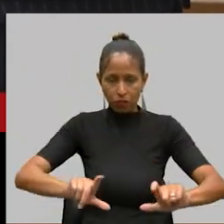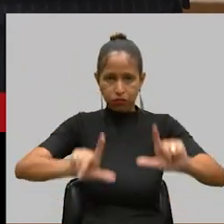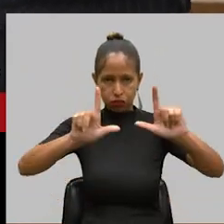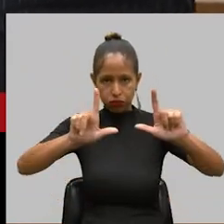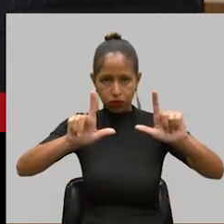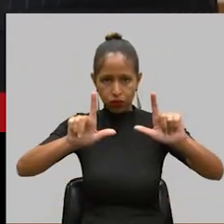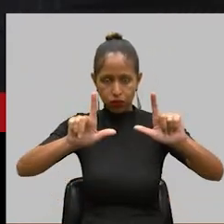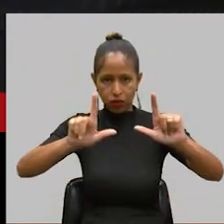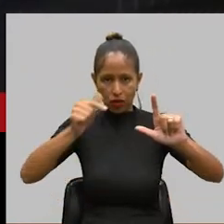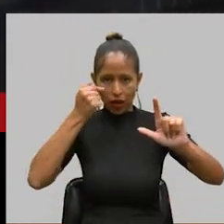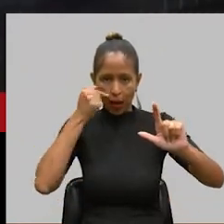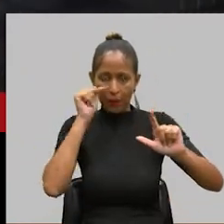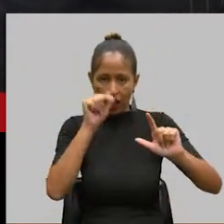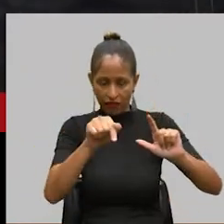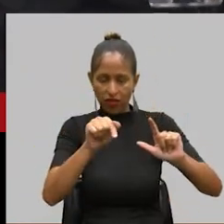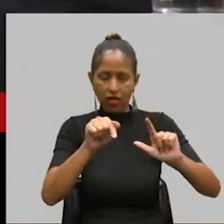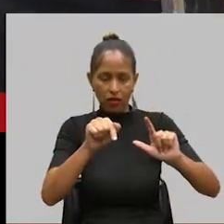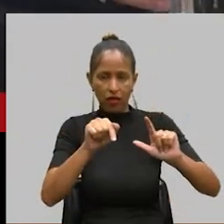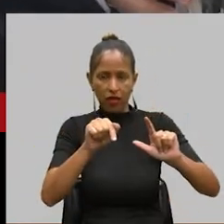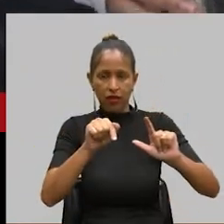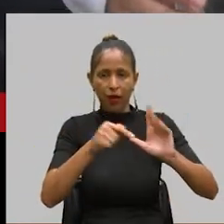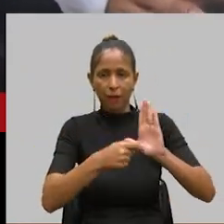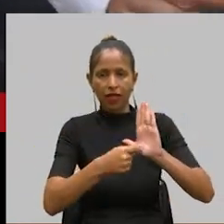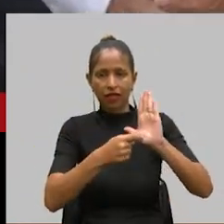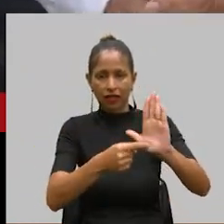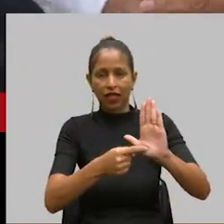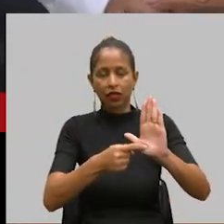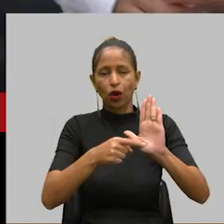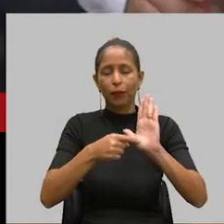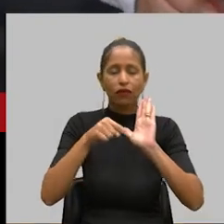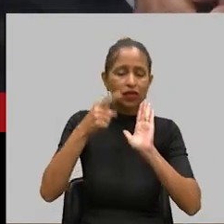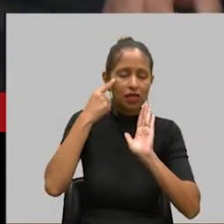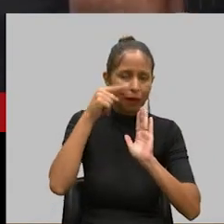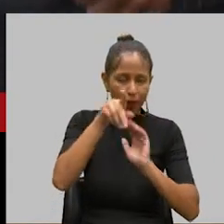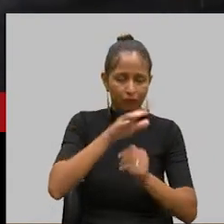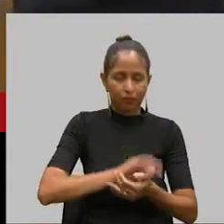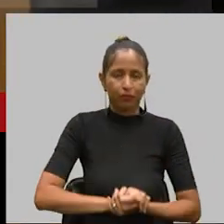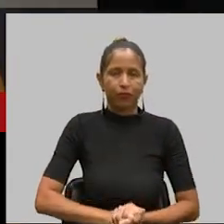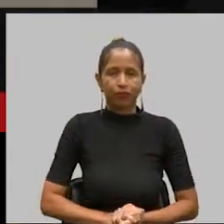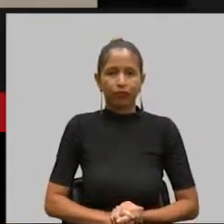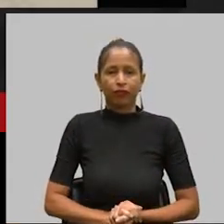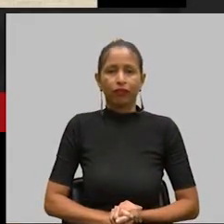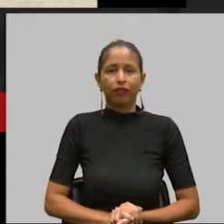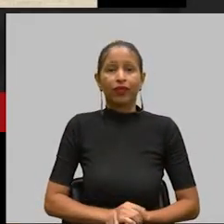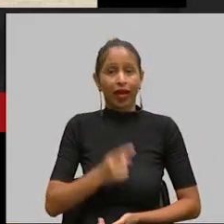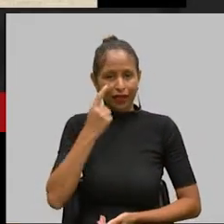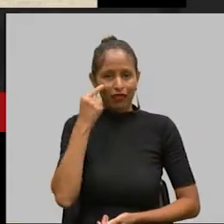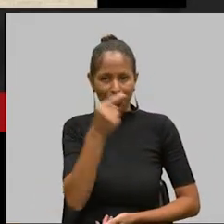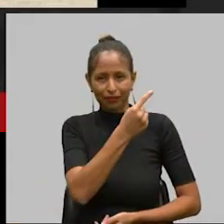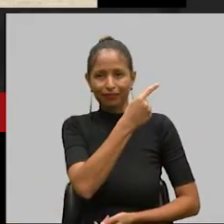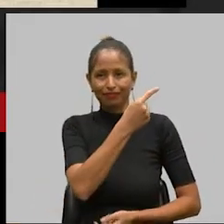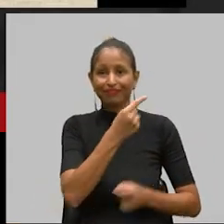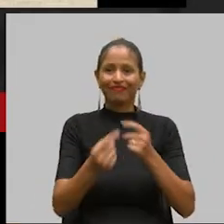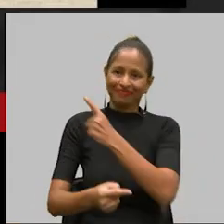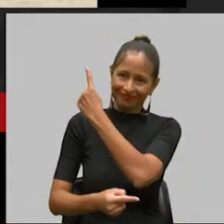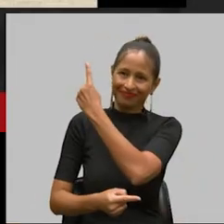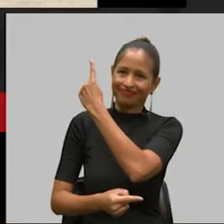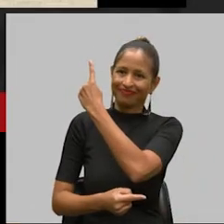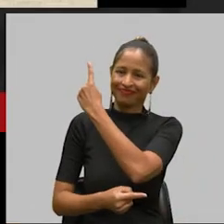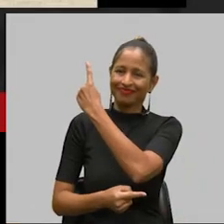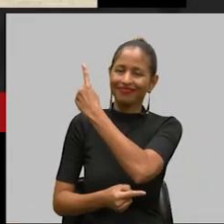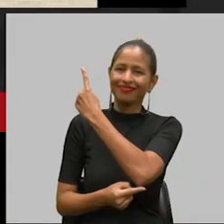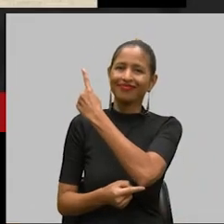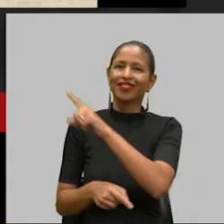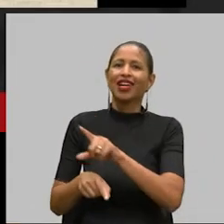tá quem precisar da apresentação para orientar eu chamo o seguinte que a gente precisa entender a educação do